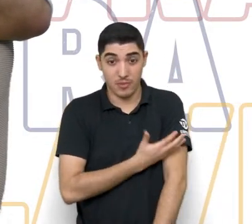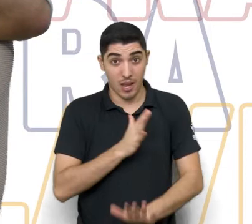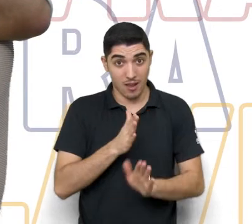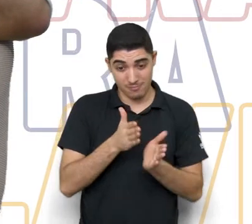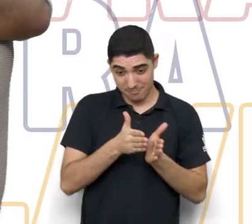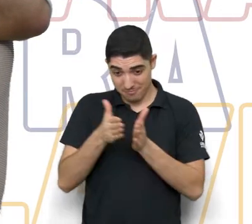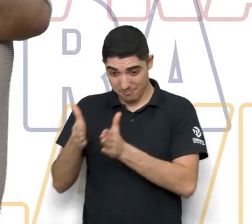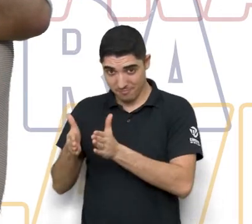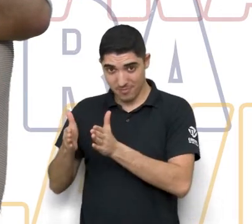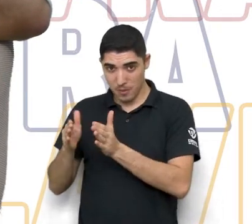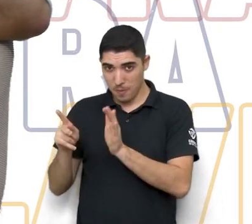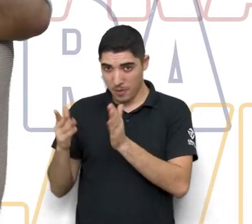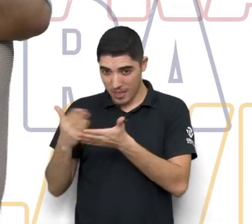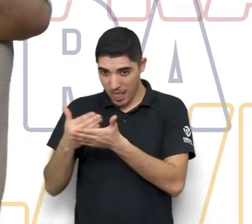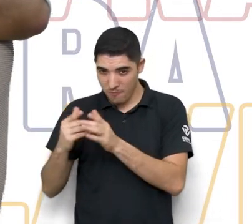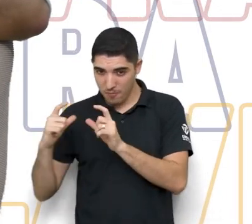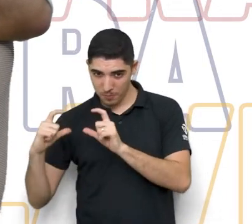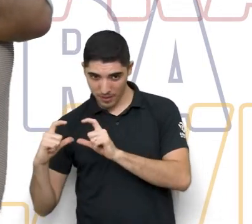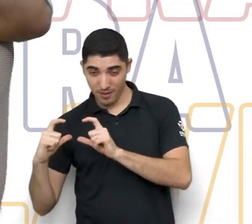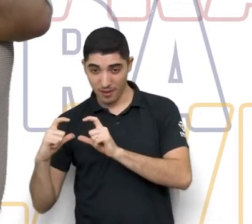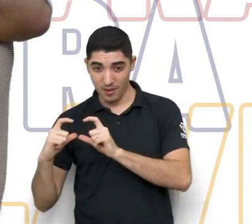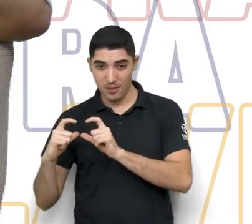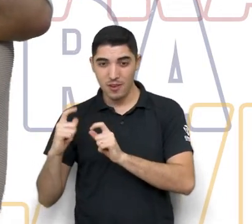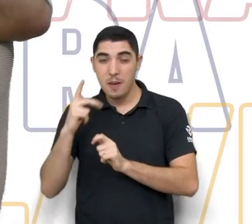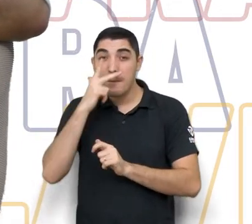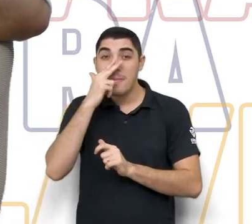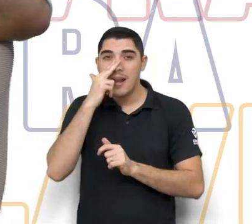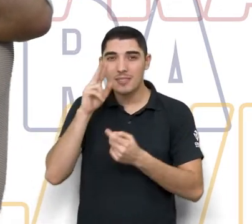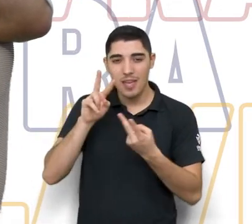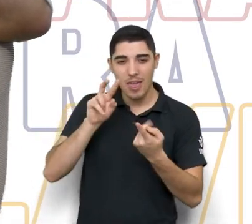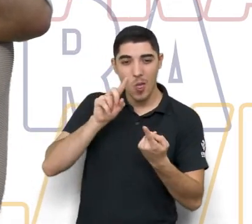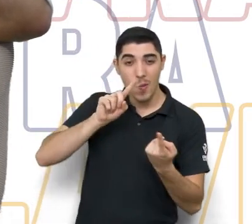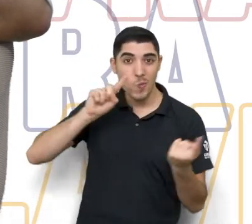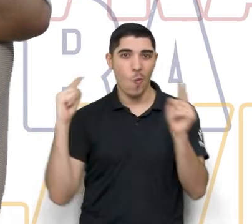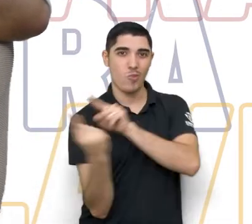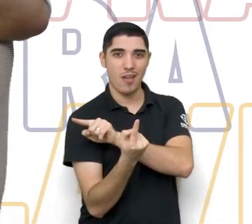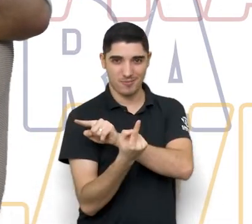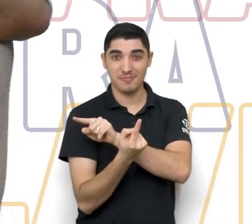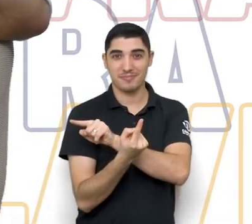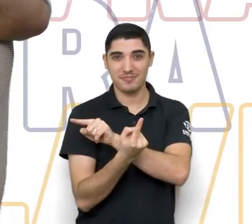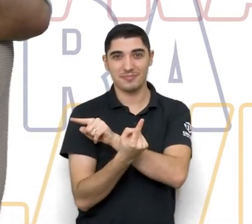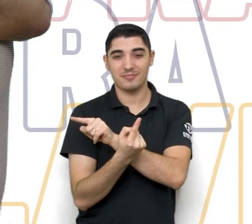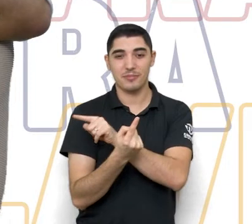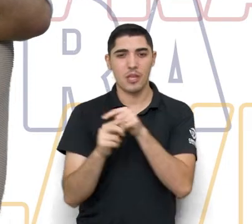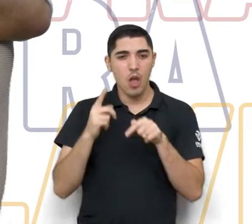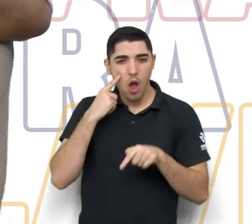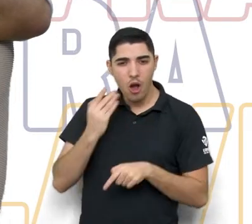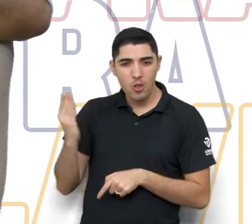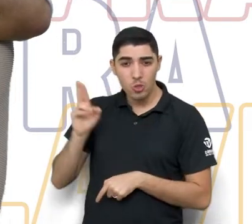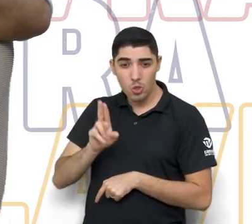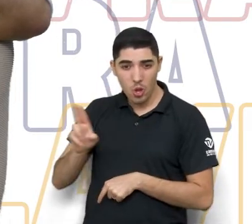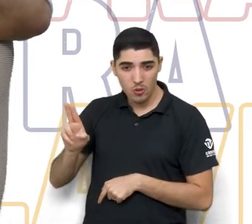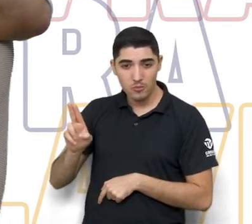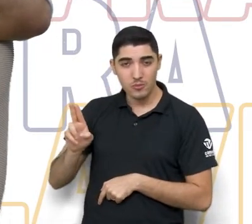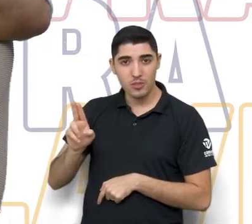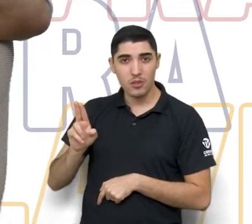esse aqui é a antítese desse aqui, é o avesso desse aqui. Pelo próprio nome, né?